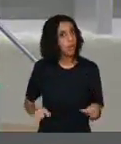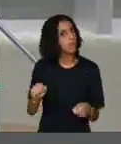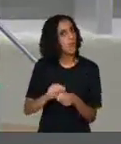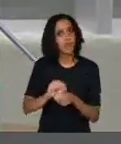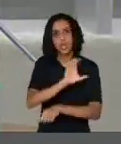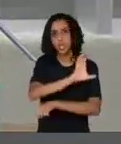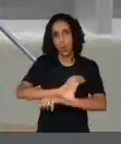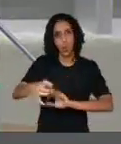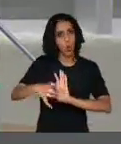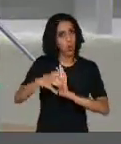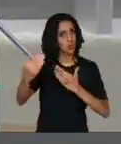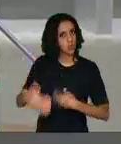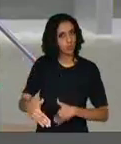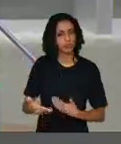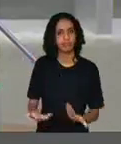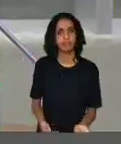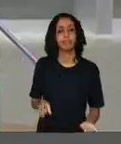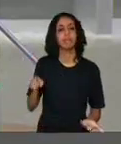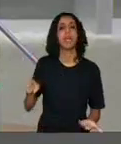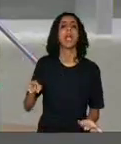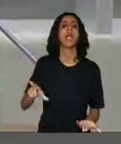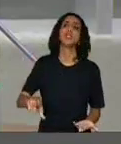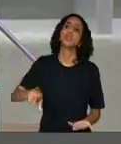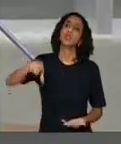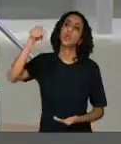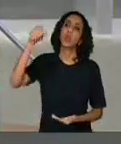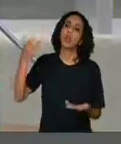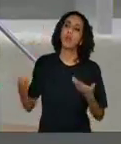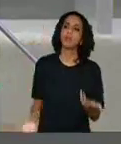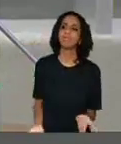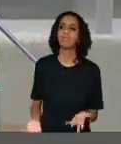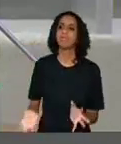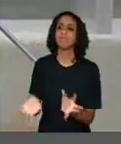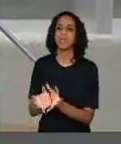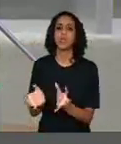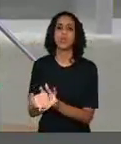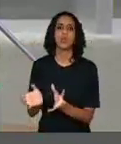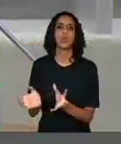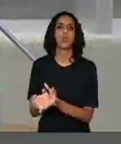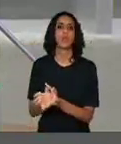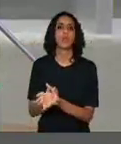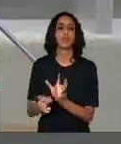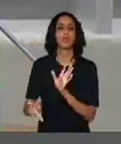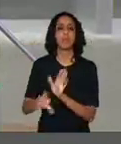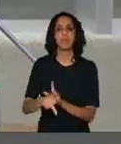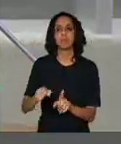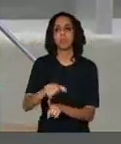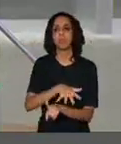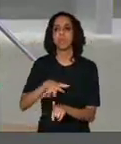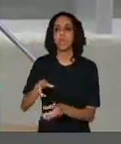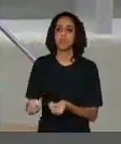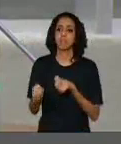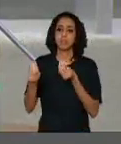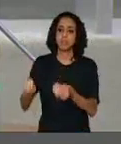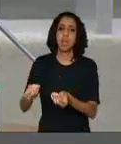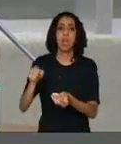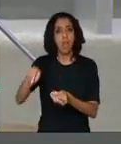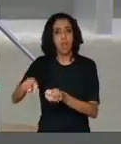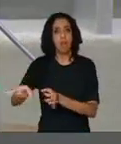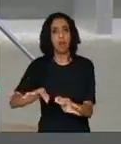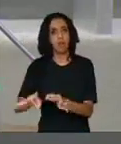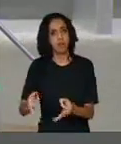concurso, preferiu entregar a gestão para uma organização da sociedade civil, frustrando